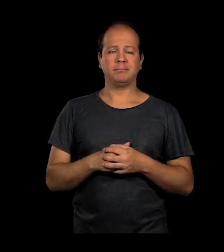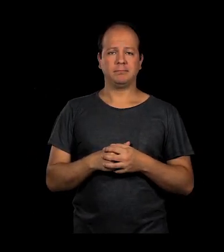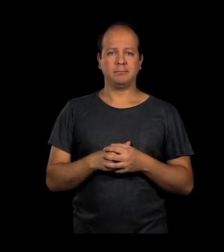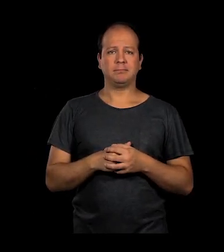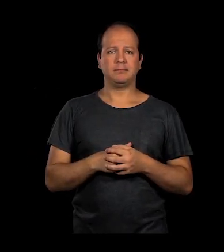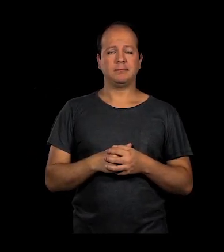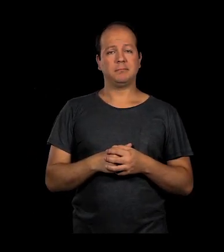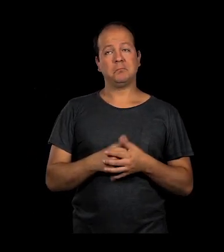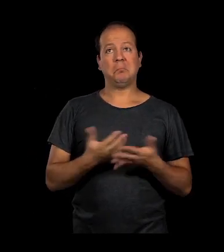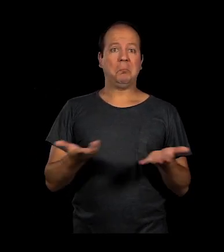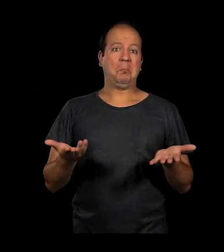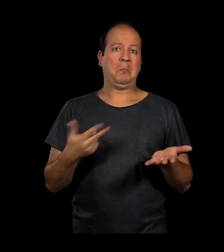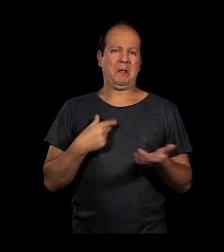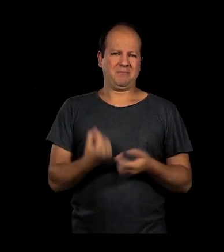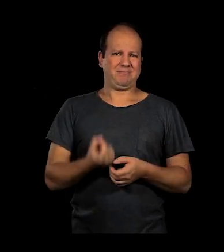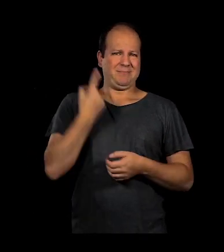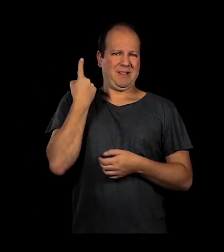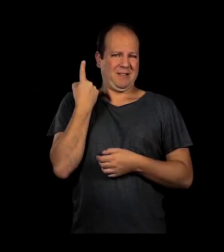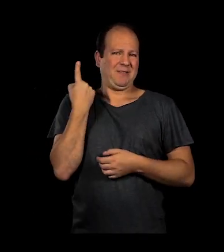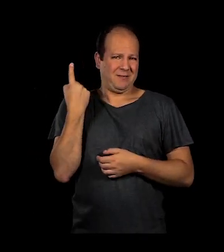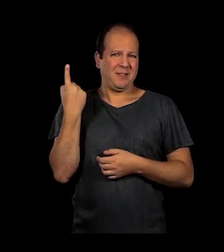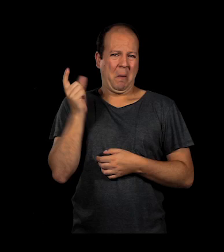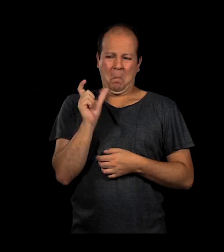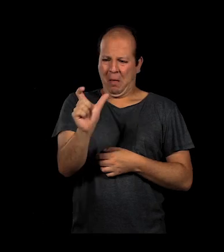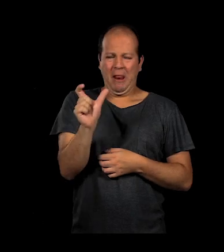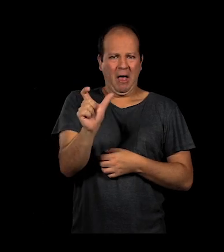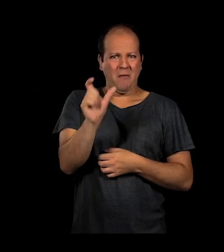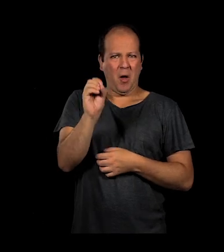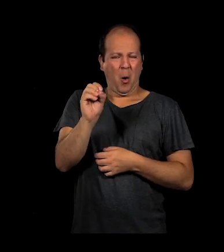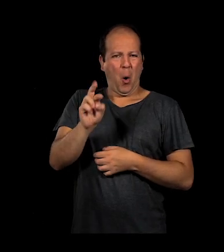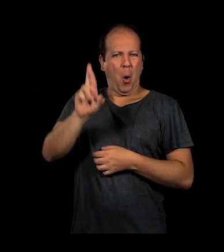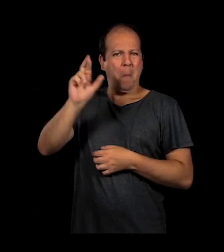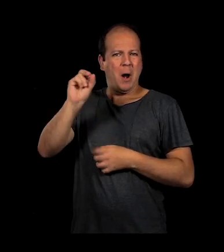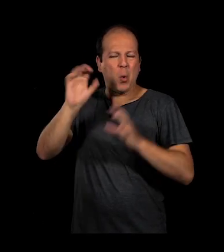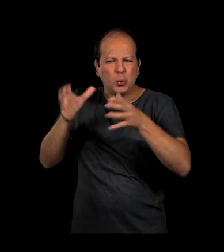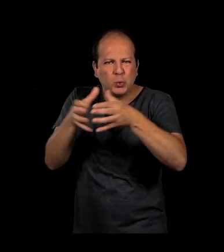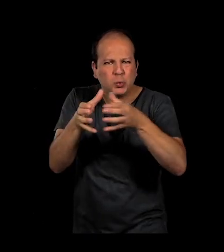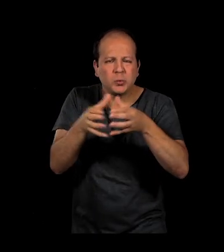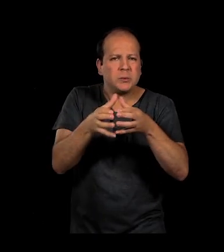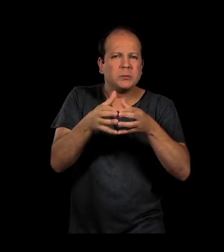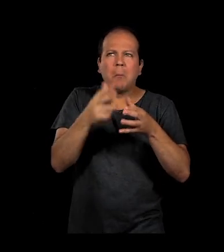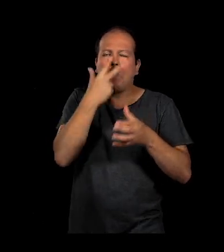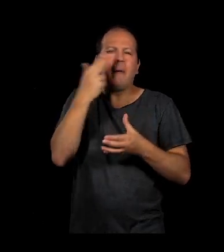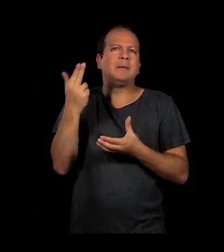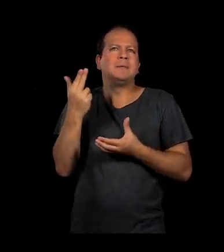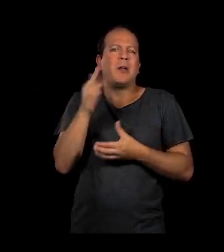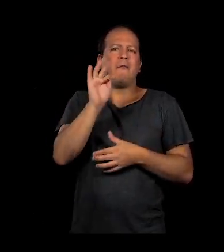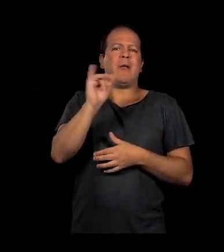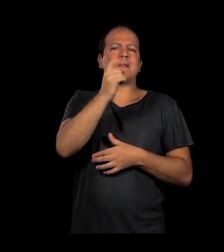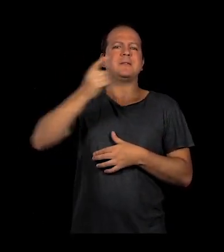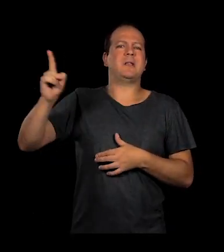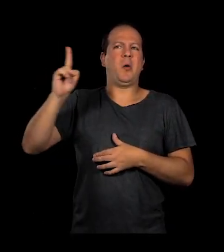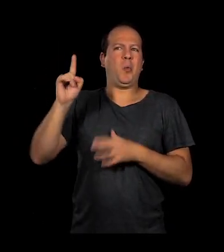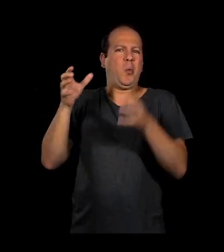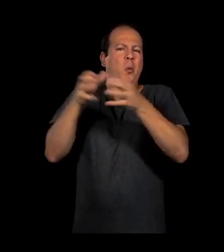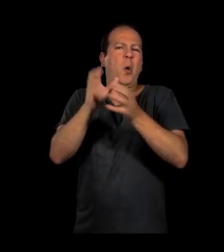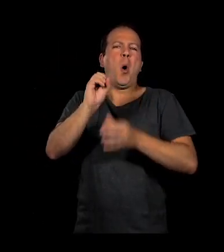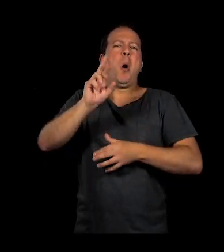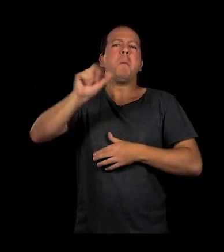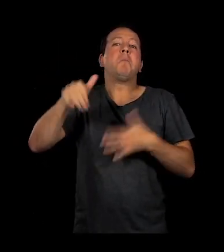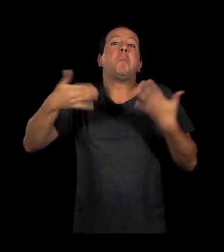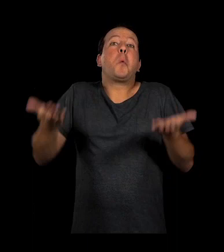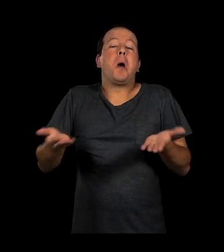é pra mim é uma coisa estranha assim não é uma palavra o conjunto da obra é uma ficção que obras